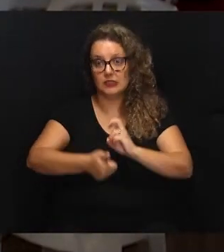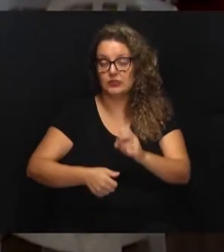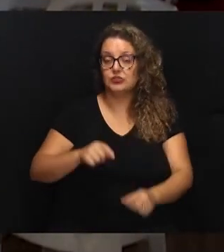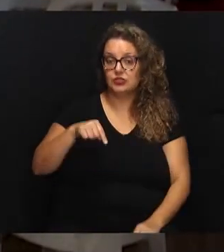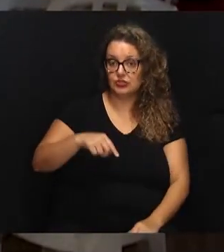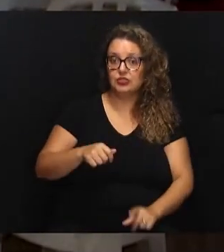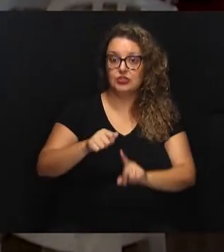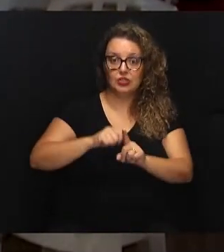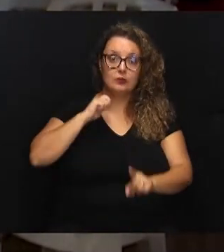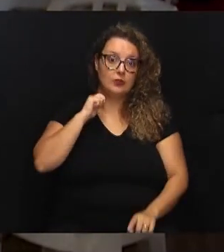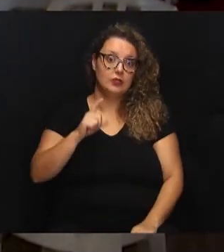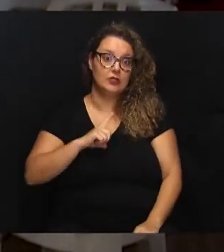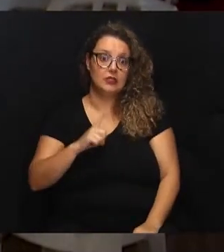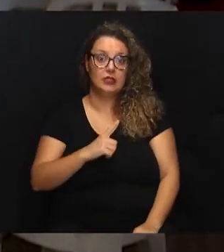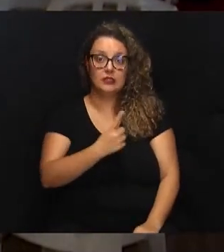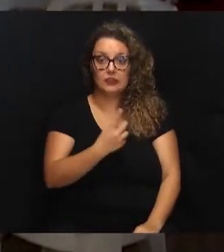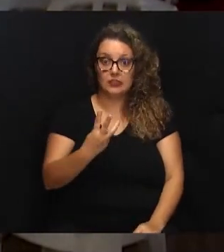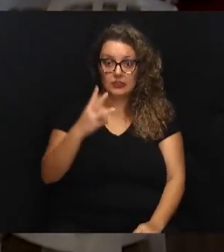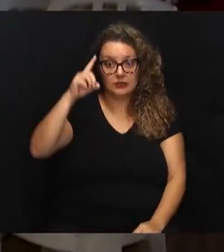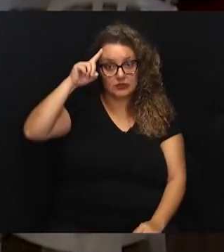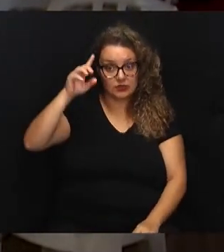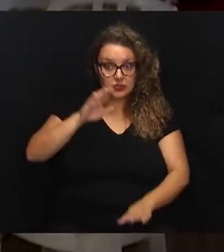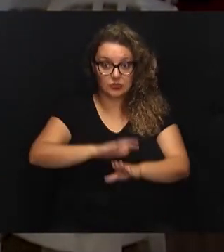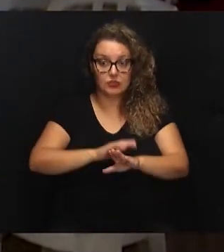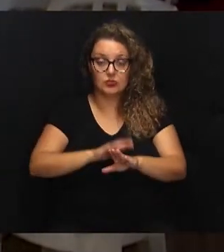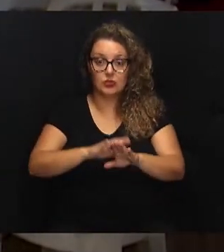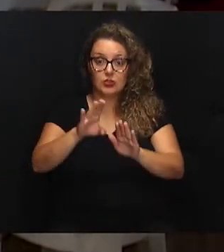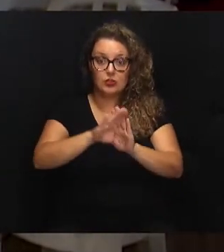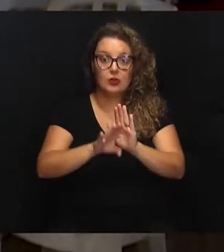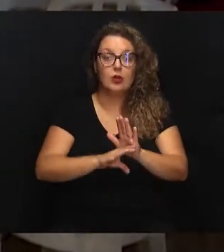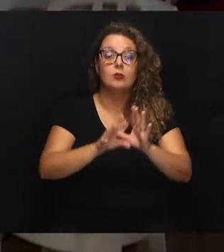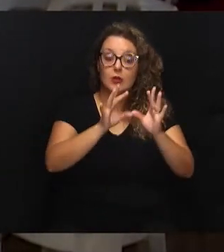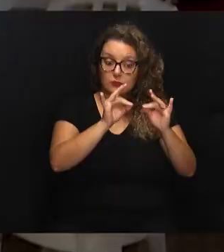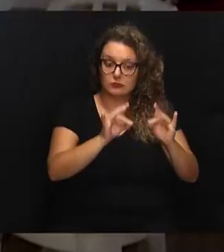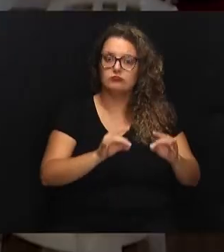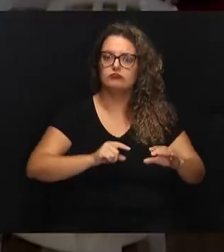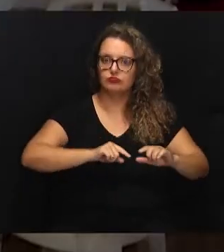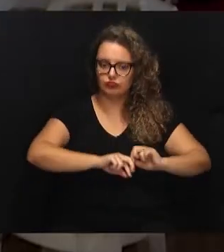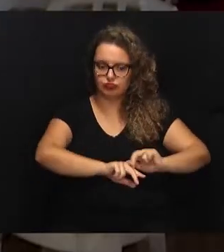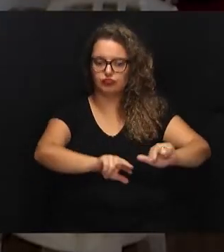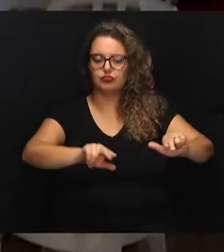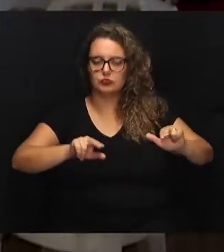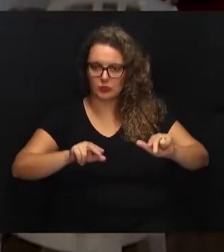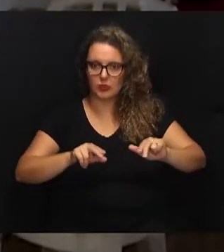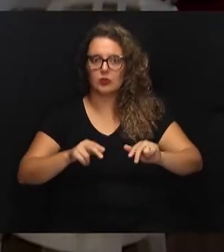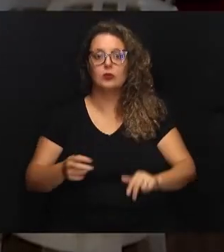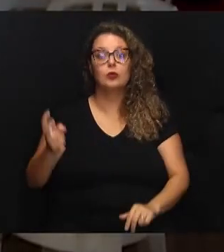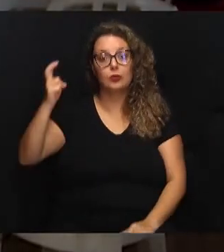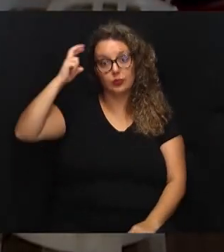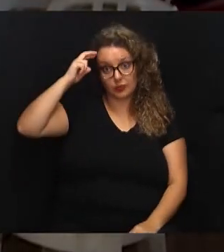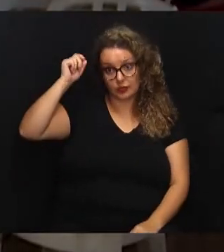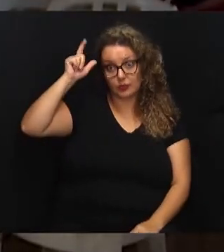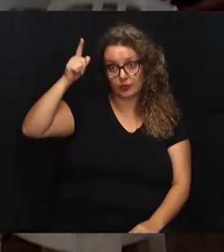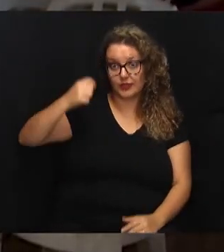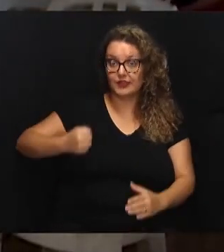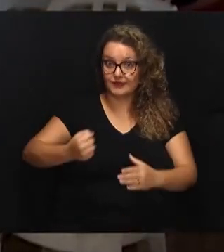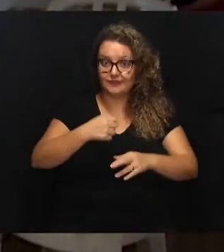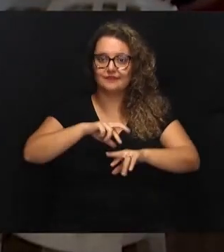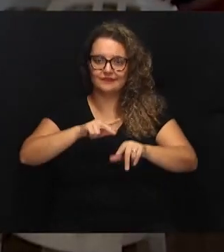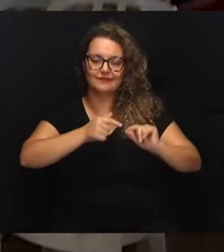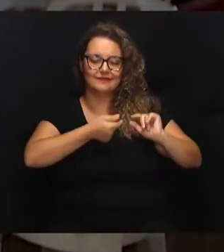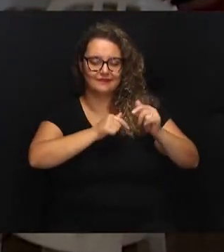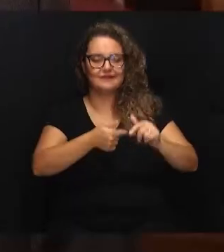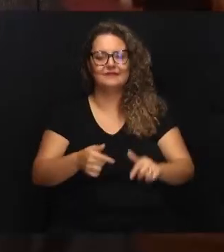com 13 dias de atividades, com uma programação intensa e diversificada com muita cultura, gastronomia e